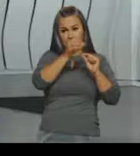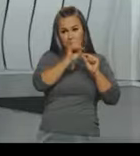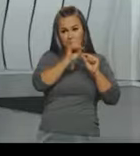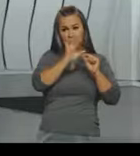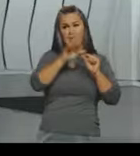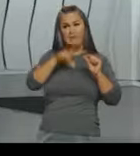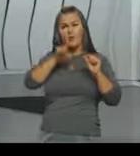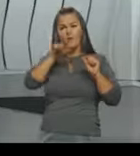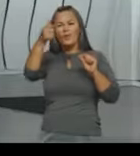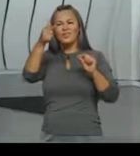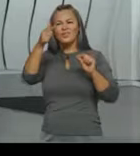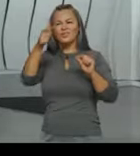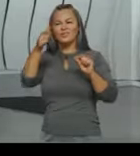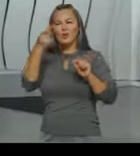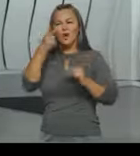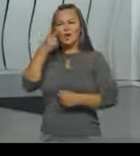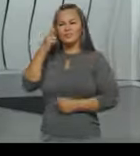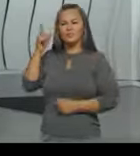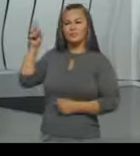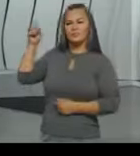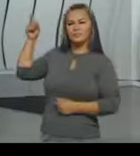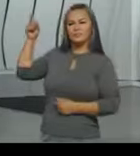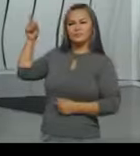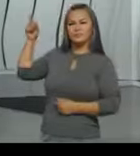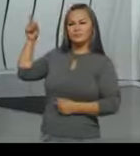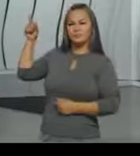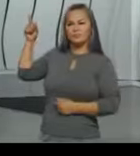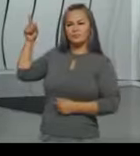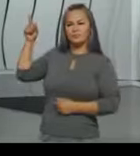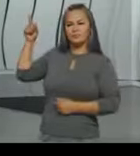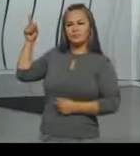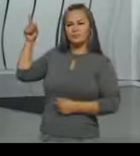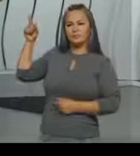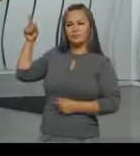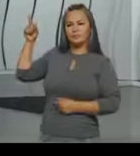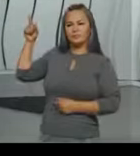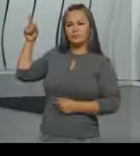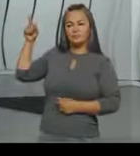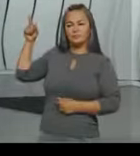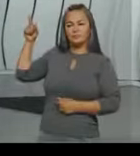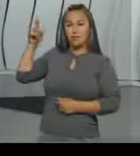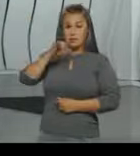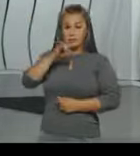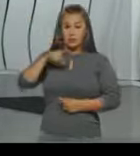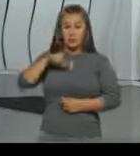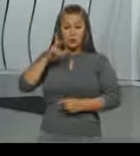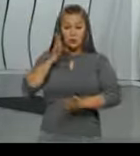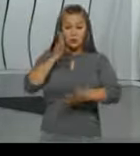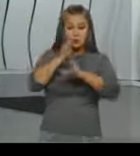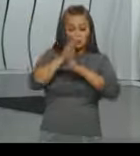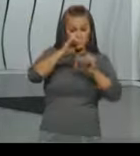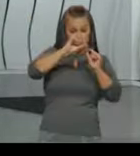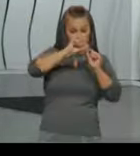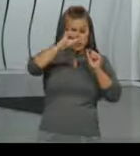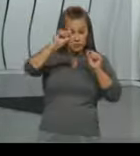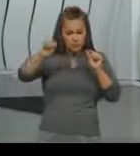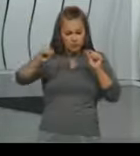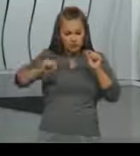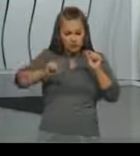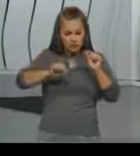gente? Então, quando eu fechar 360 graus, em outra unidade de medida eu